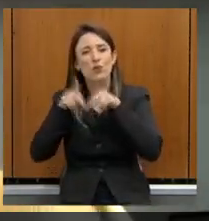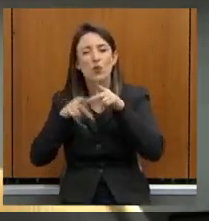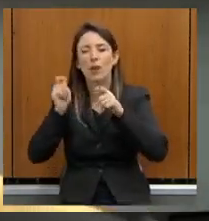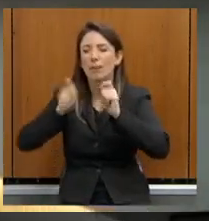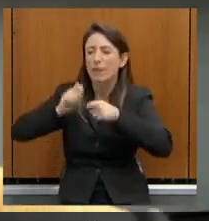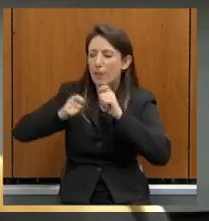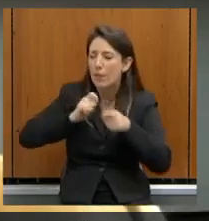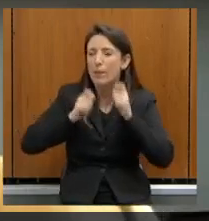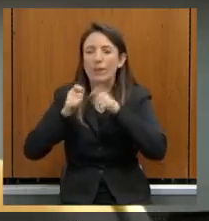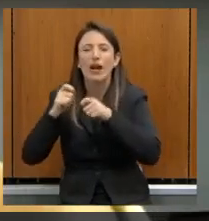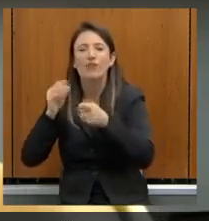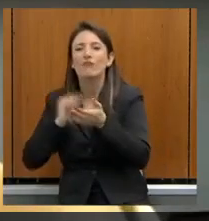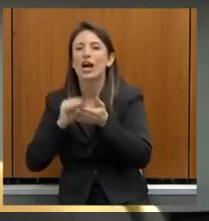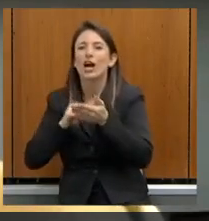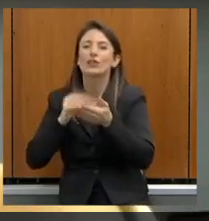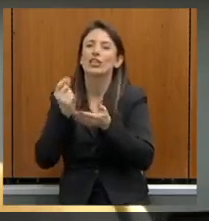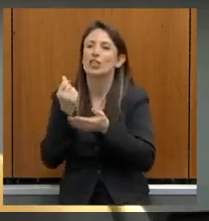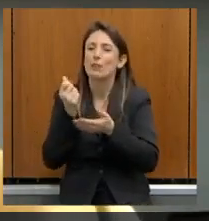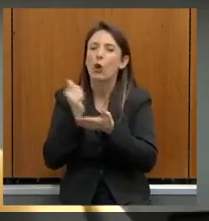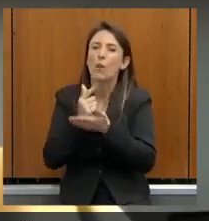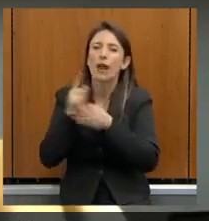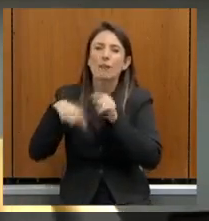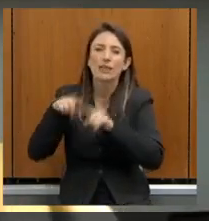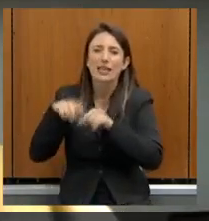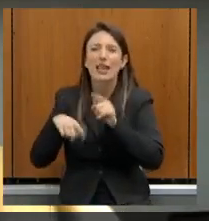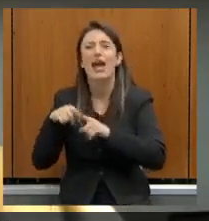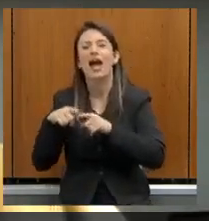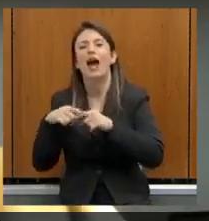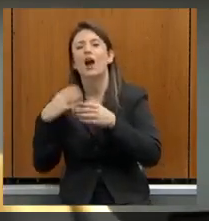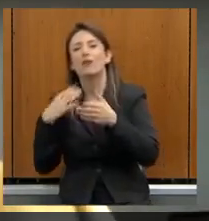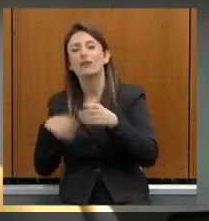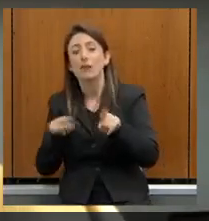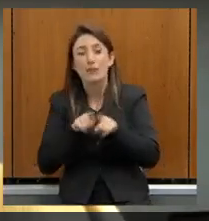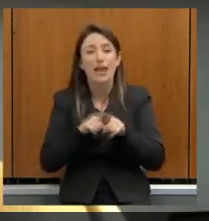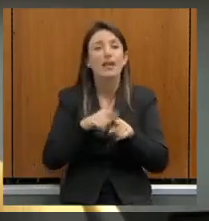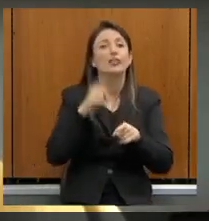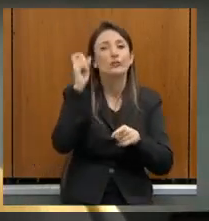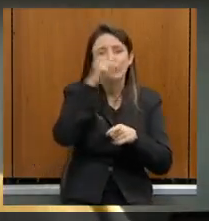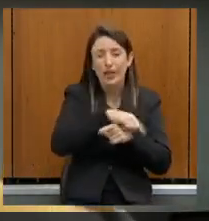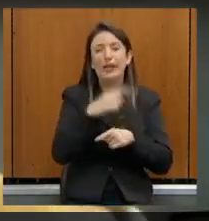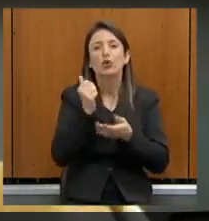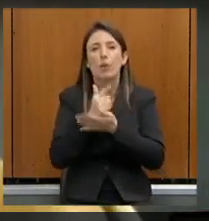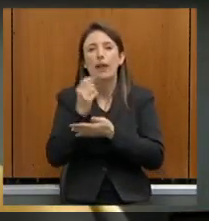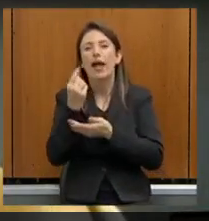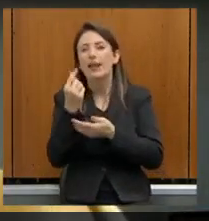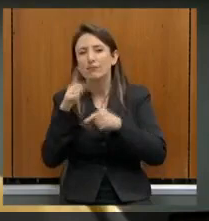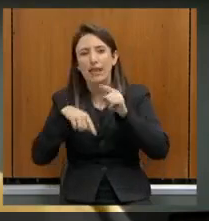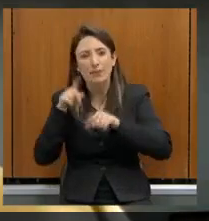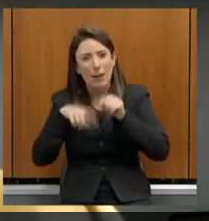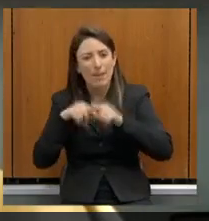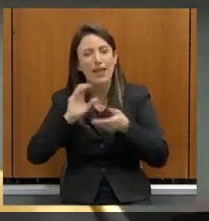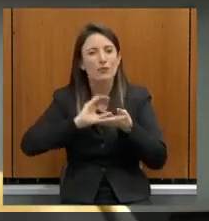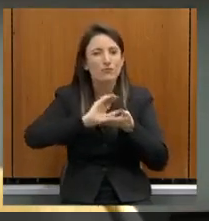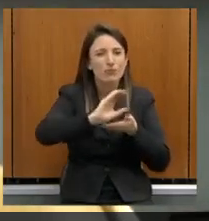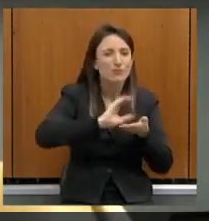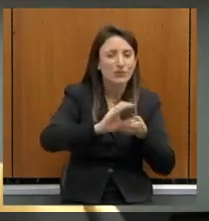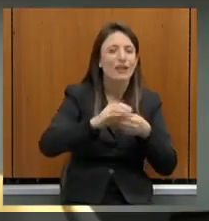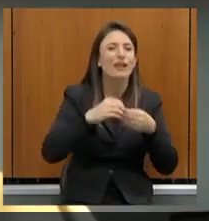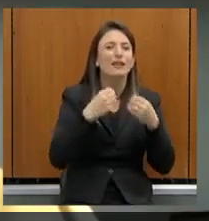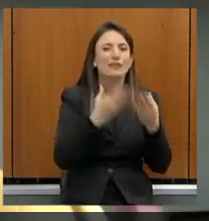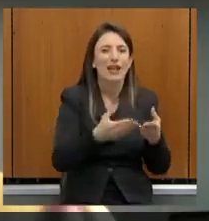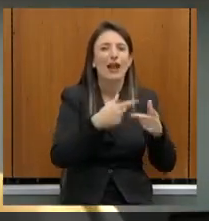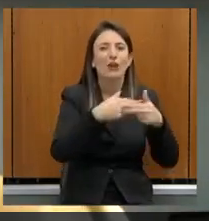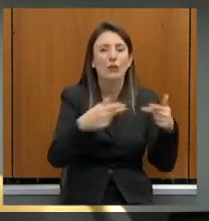tem dificuldade de comprar equipamentos com dinheiro de emenda para o grupo indígena também manter os seus rituais sagrados de cultura enfim